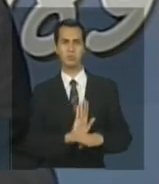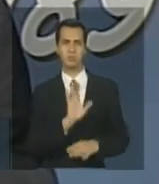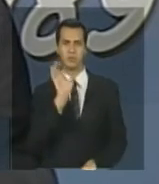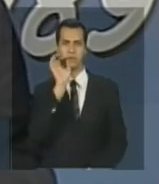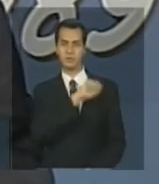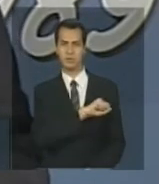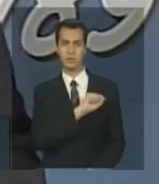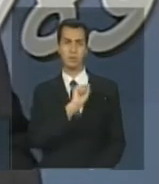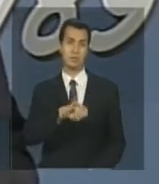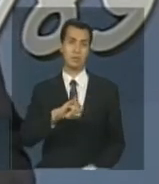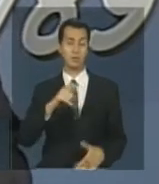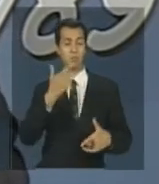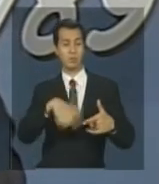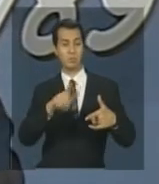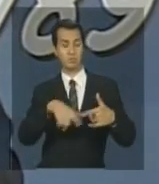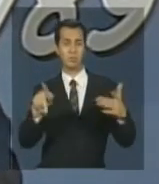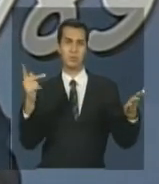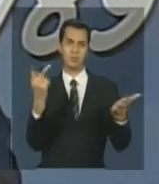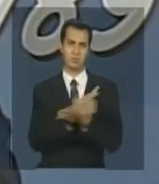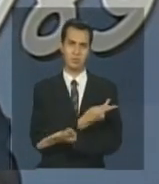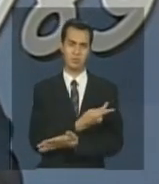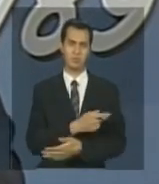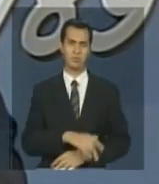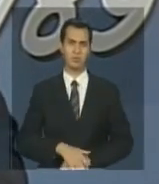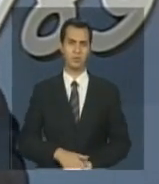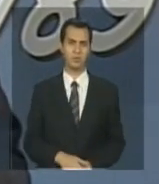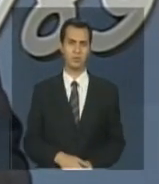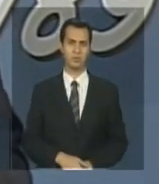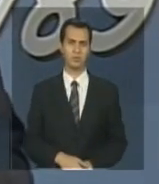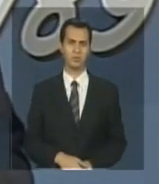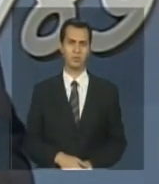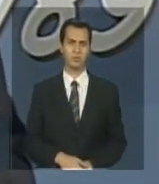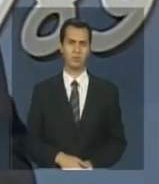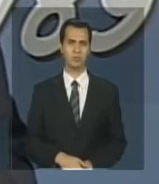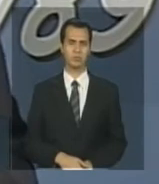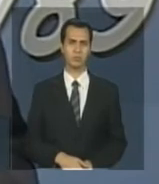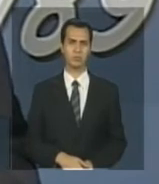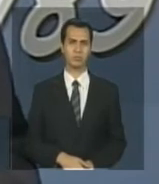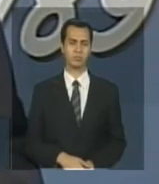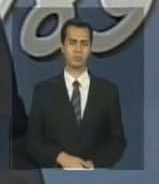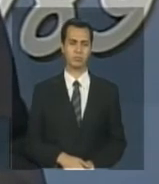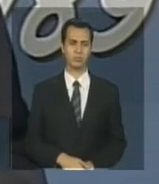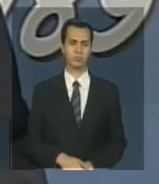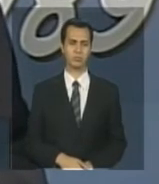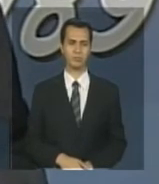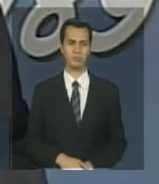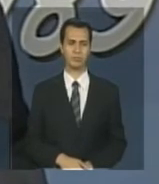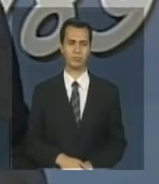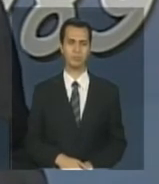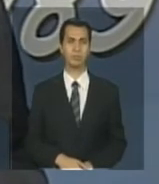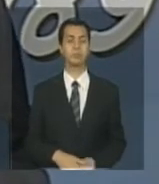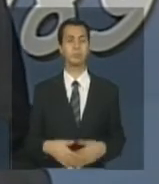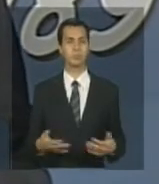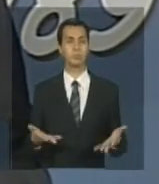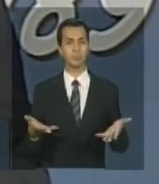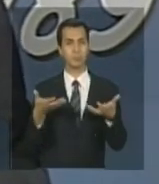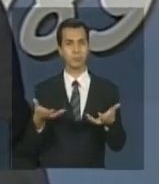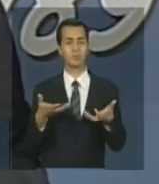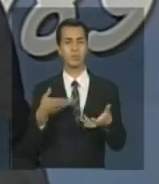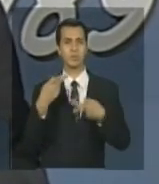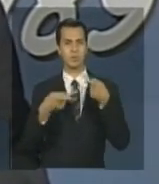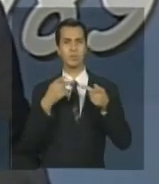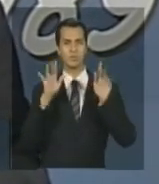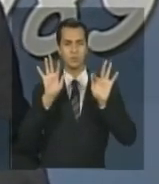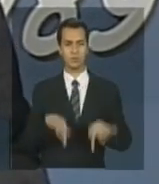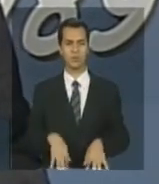por ocorrência dos eventos extremos tanto quero aqui encerrar